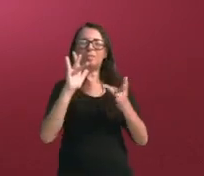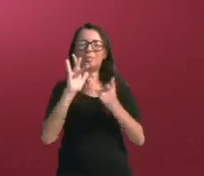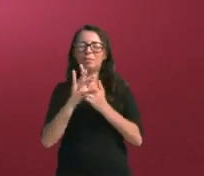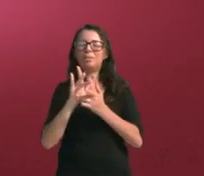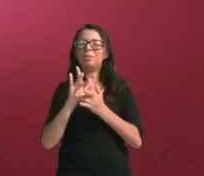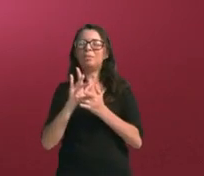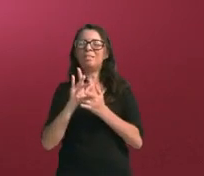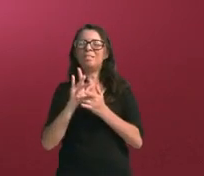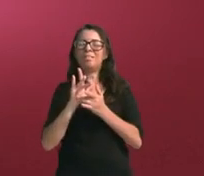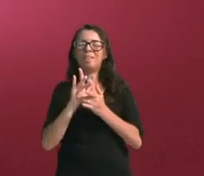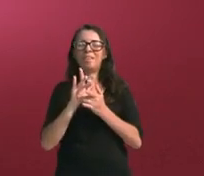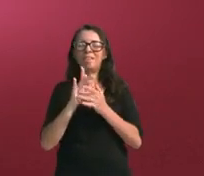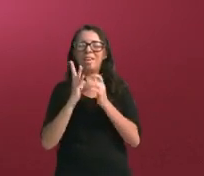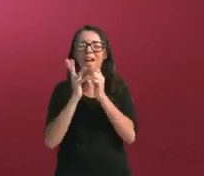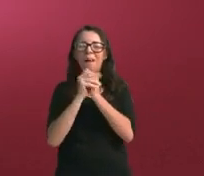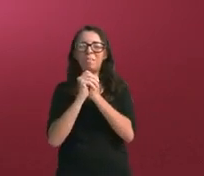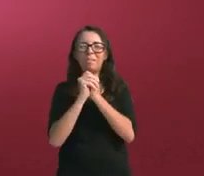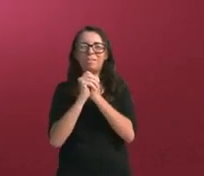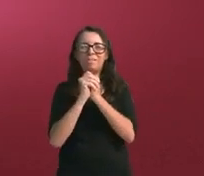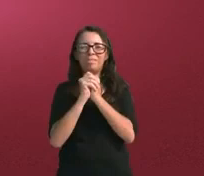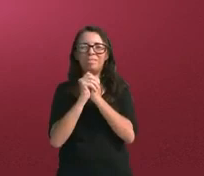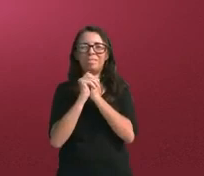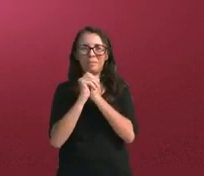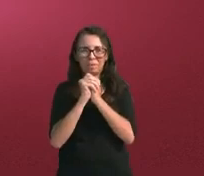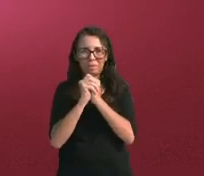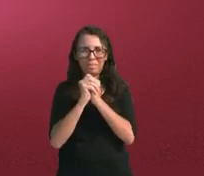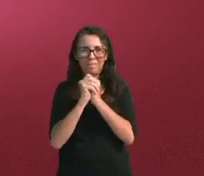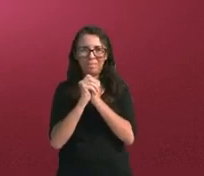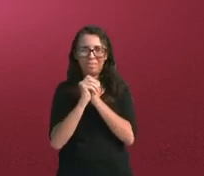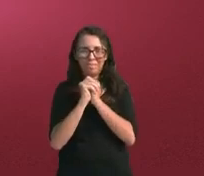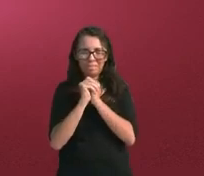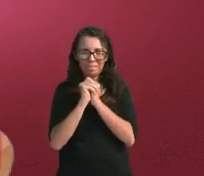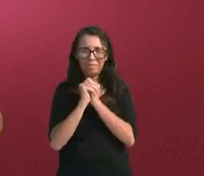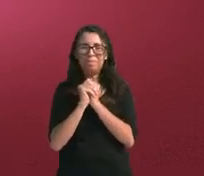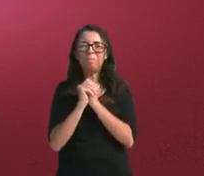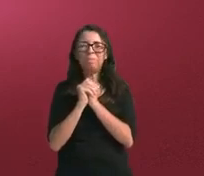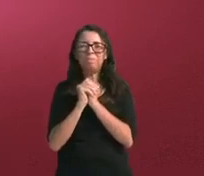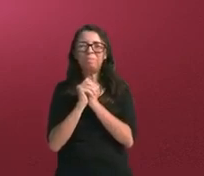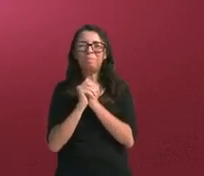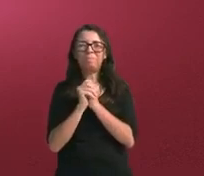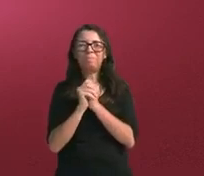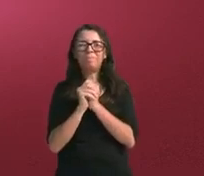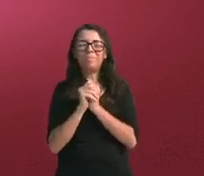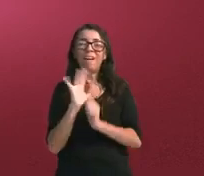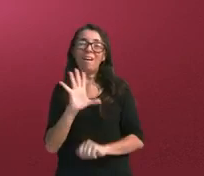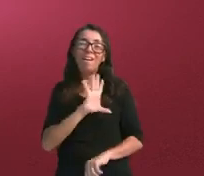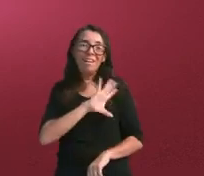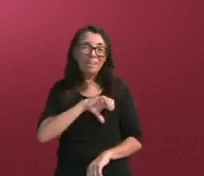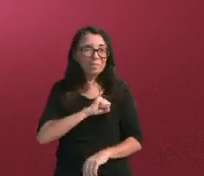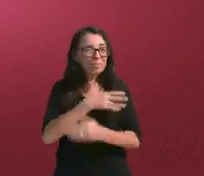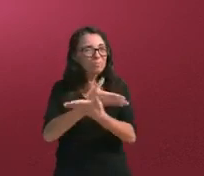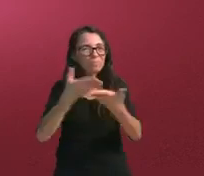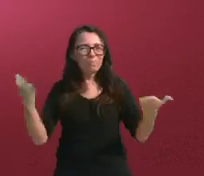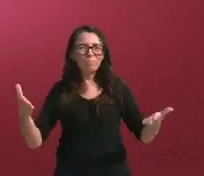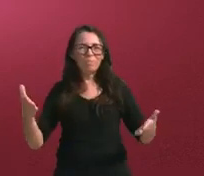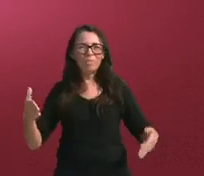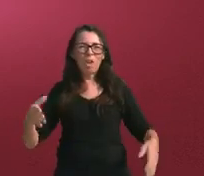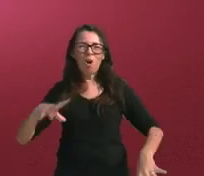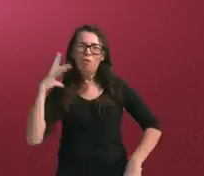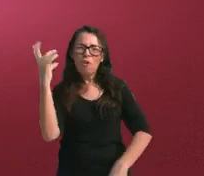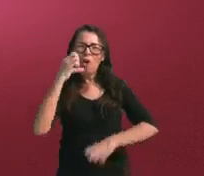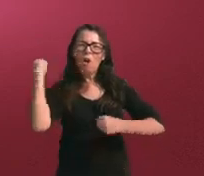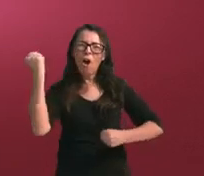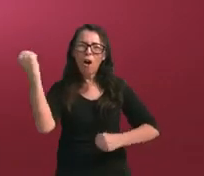nós dizemos amém, amém e amém. Amados, um forte abraço. E se Deus permitir, terça-feira que